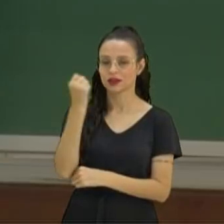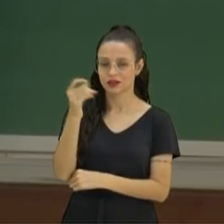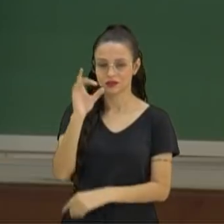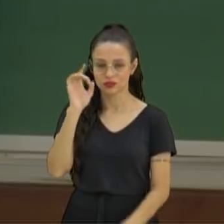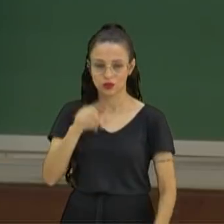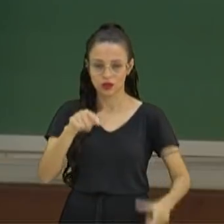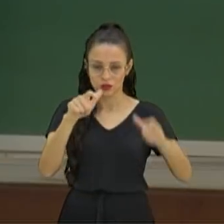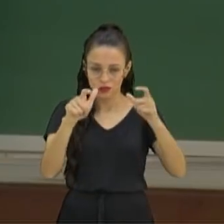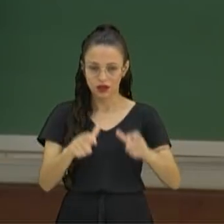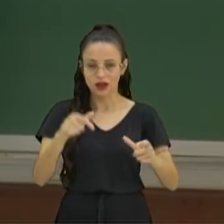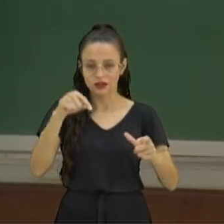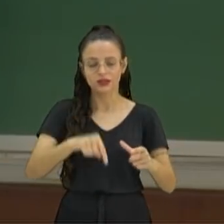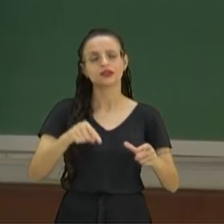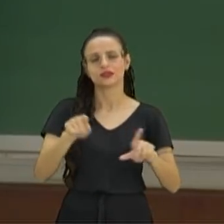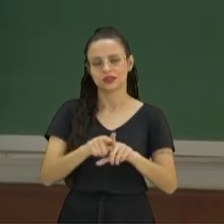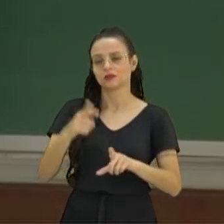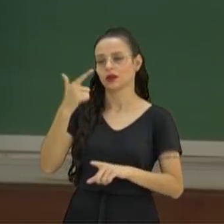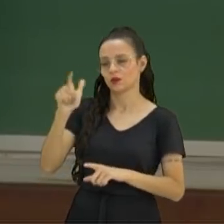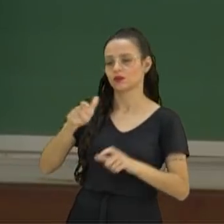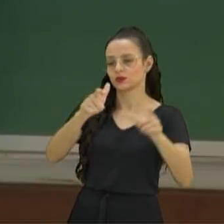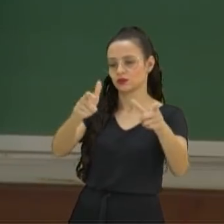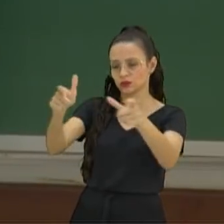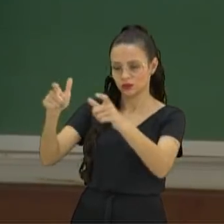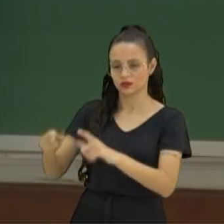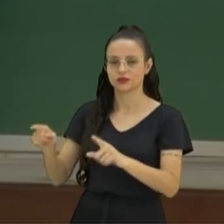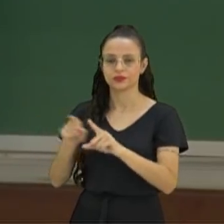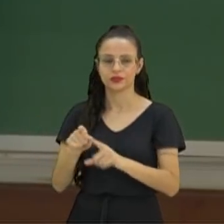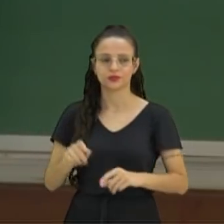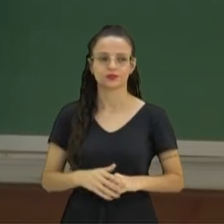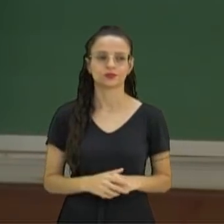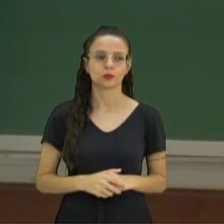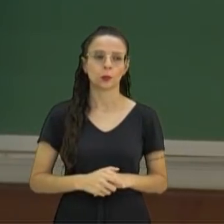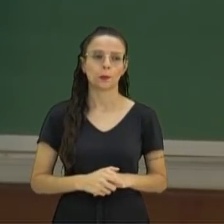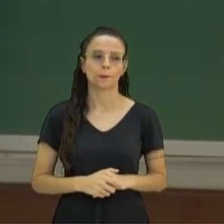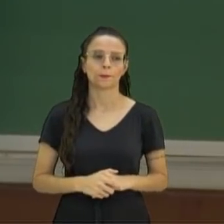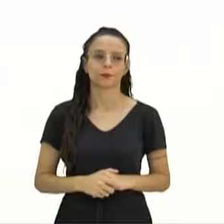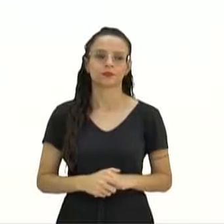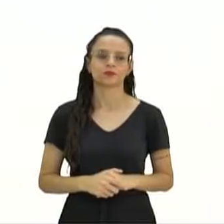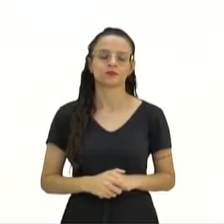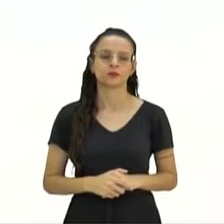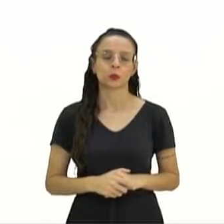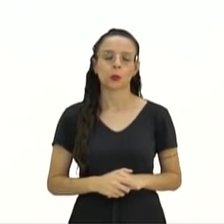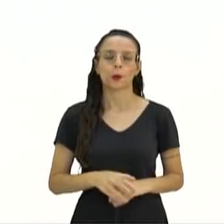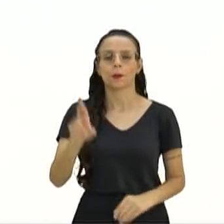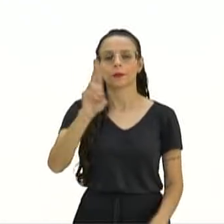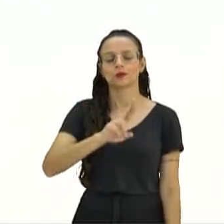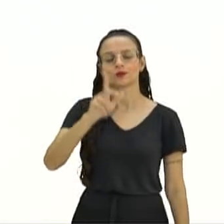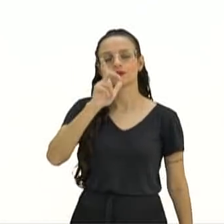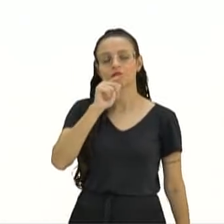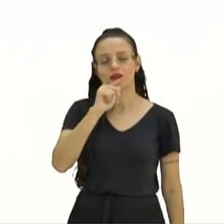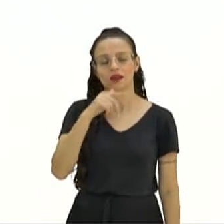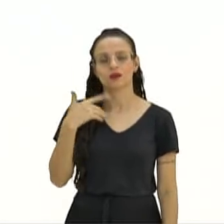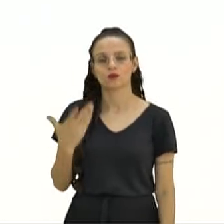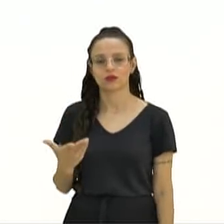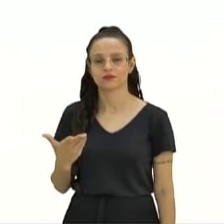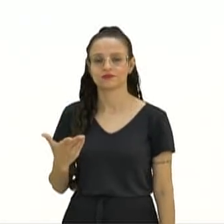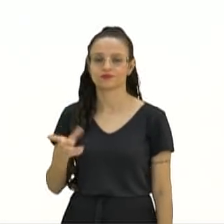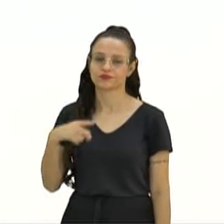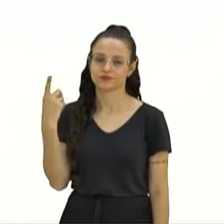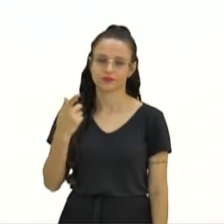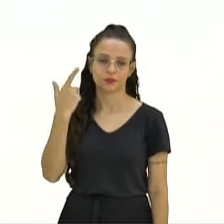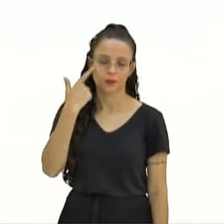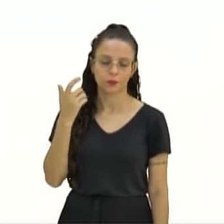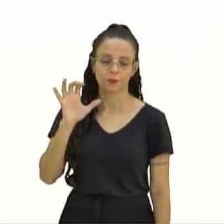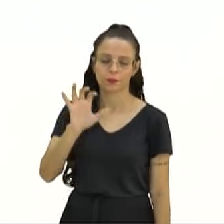instaladas as fábricas, mas em outras áreas e áreas de vegetação também, certo? E o uso da água, então, para a gente